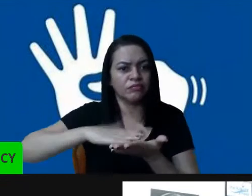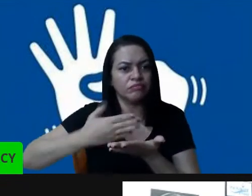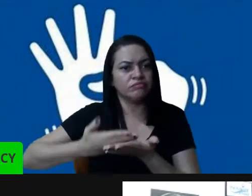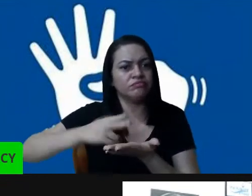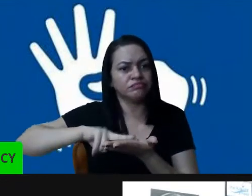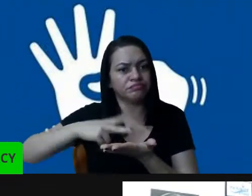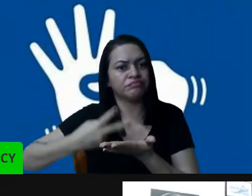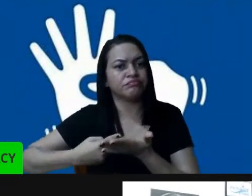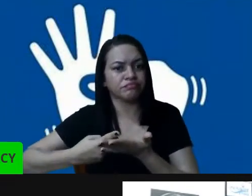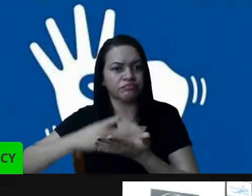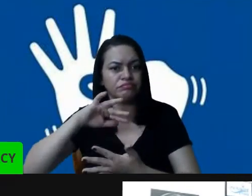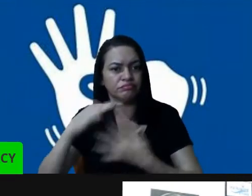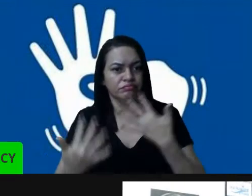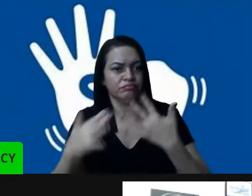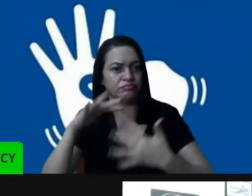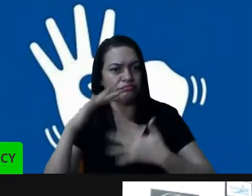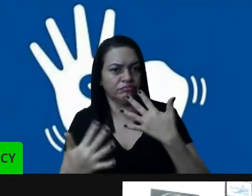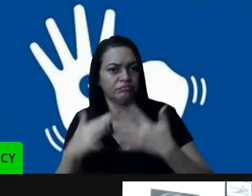de Libras